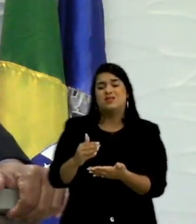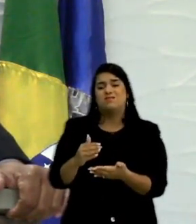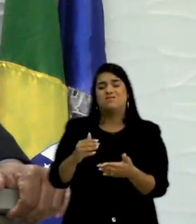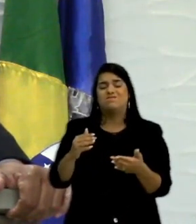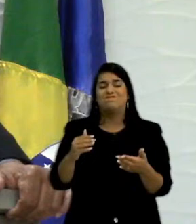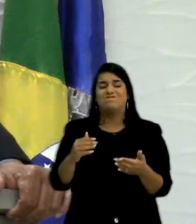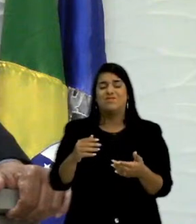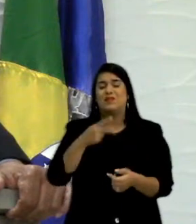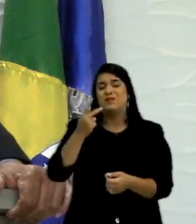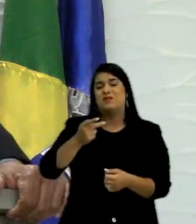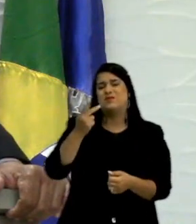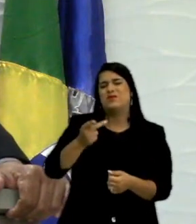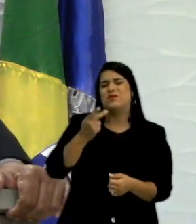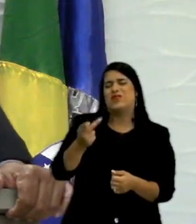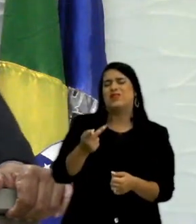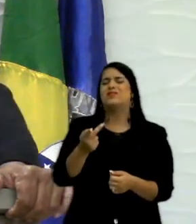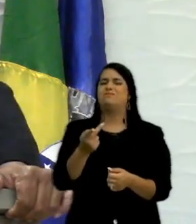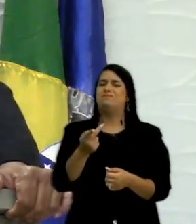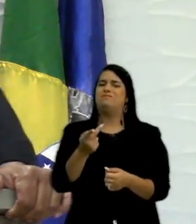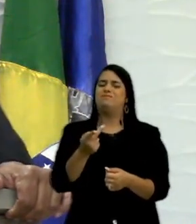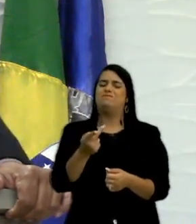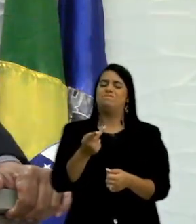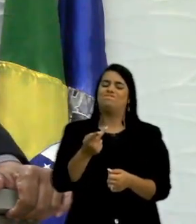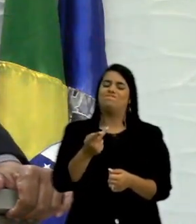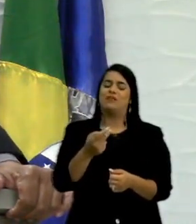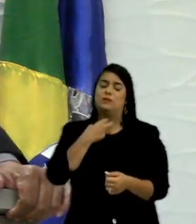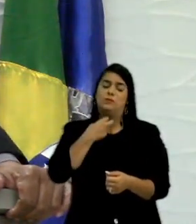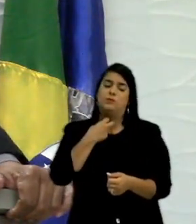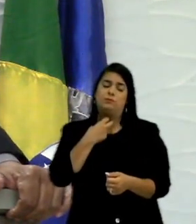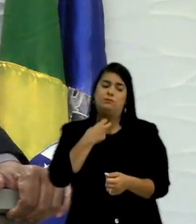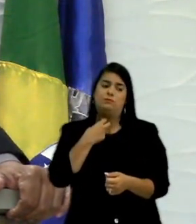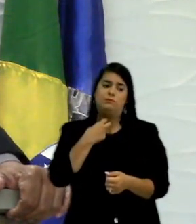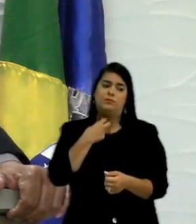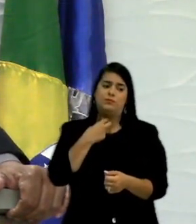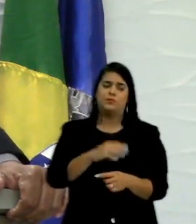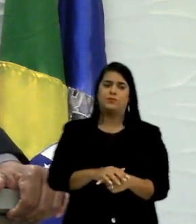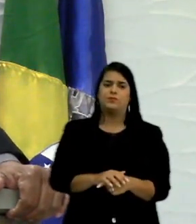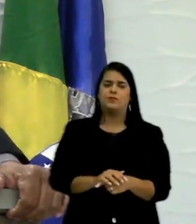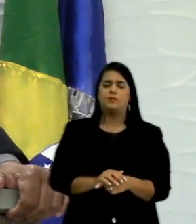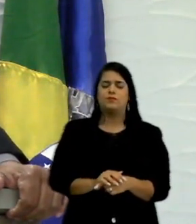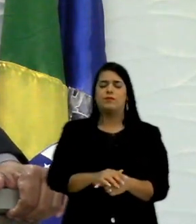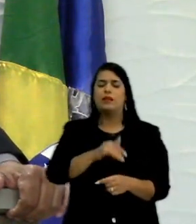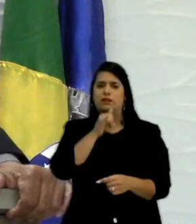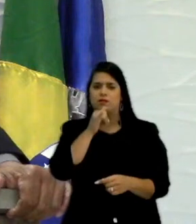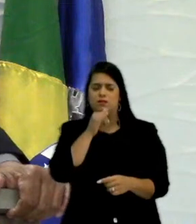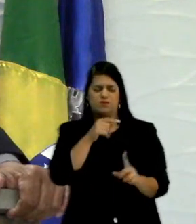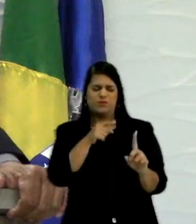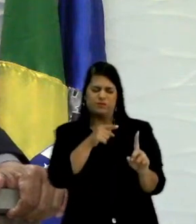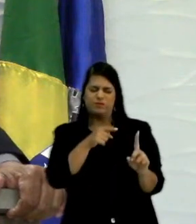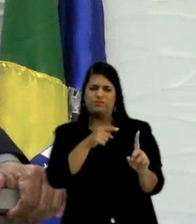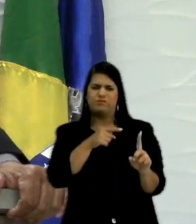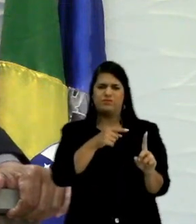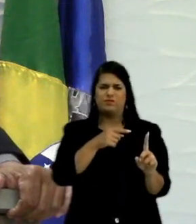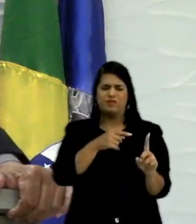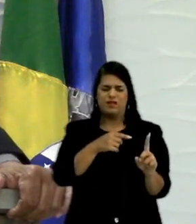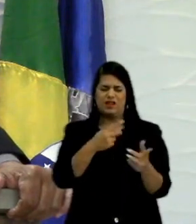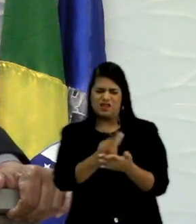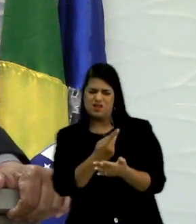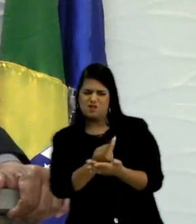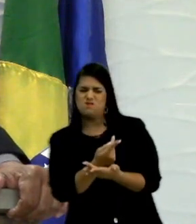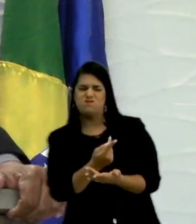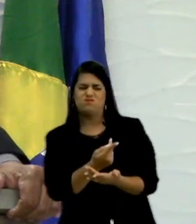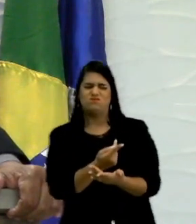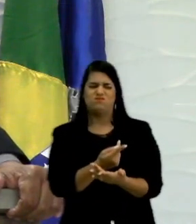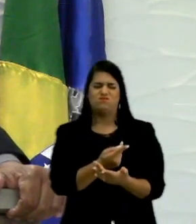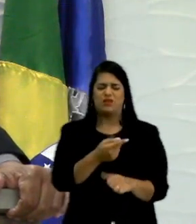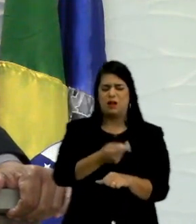deve. Isso. Me diga aí, quem nunca errou, atira a primeira pedra. Quem nunca errou na sua vida? Eu já errei também.